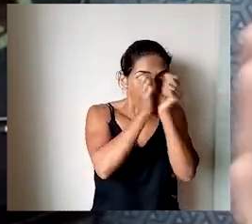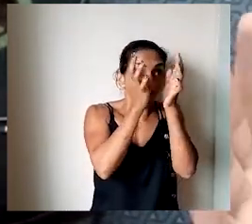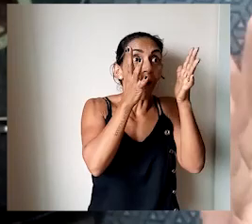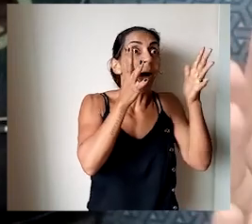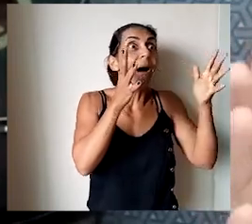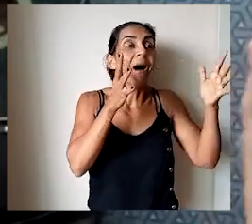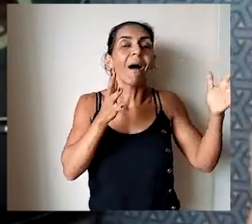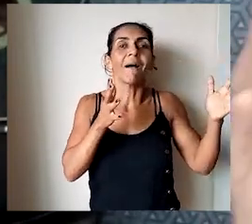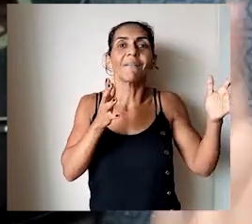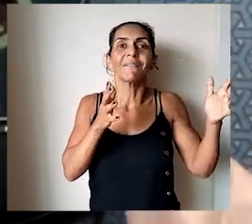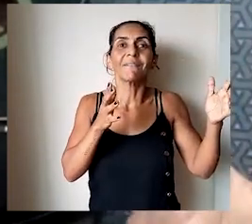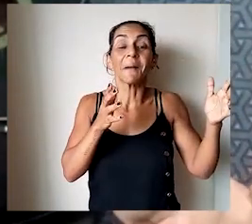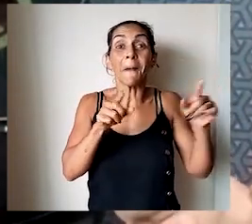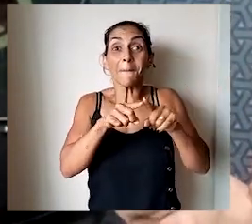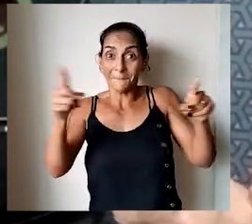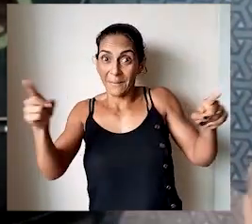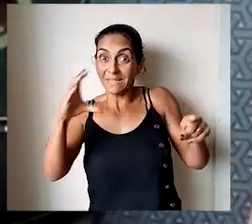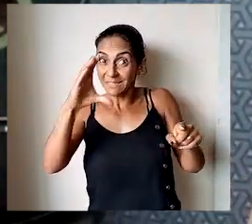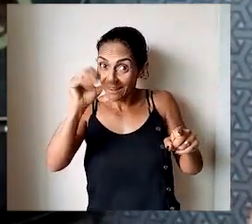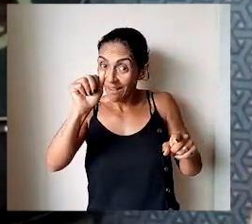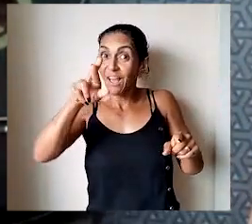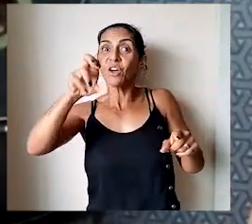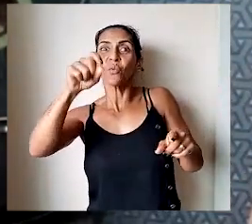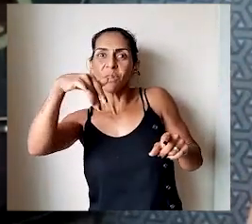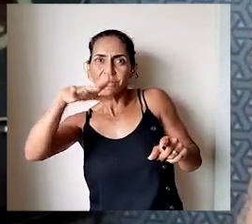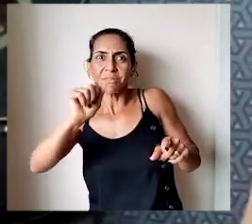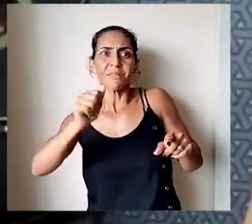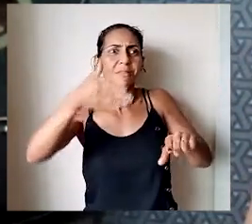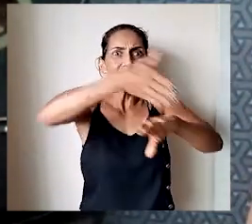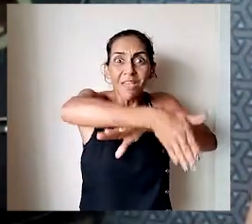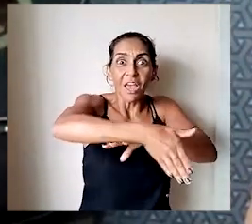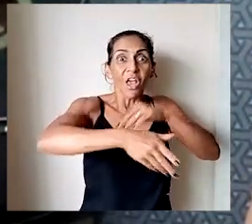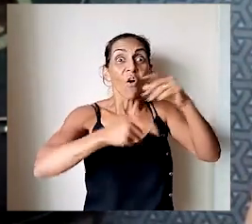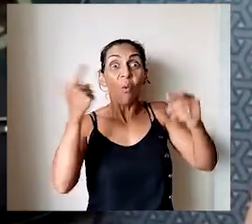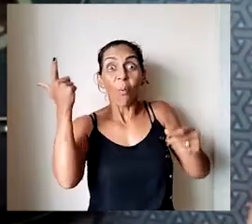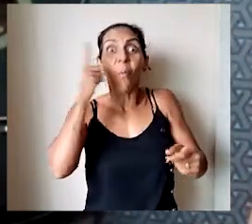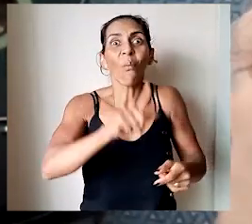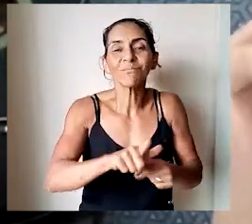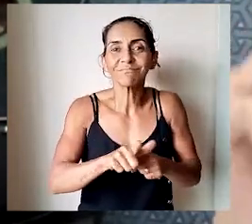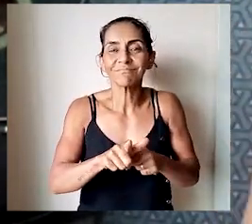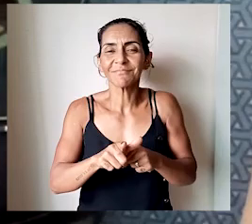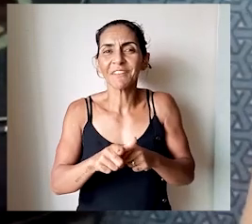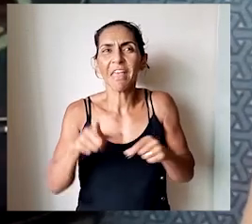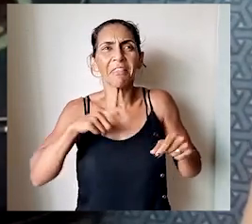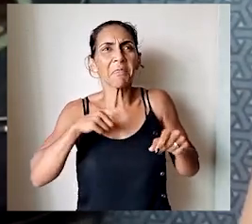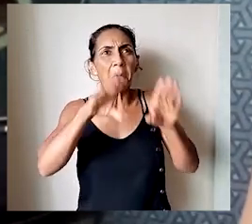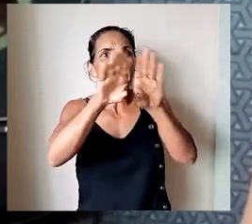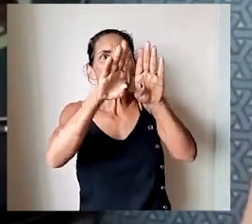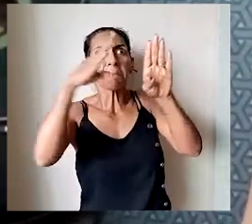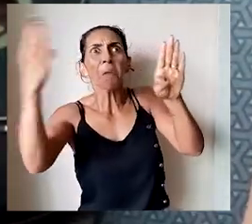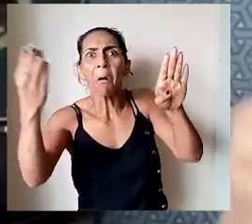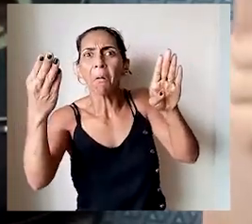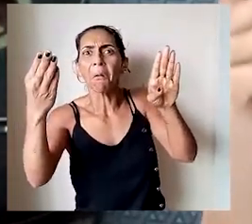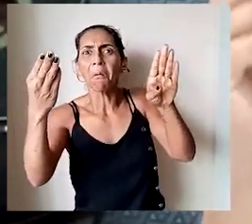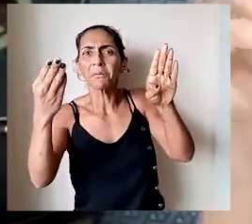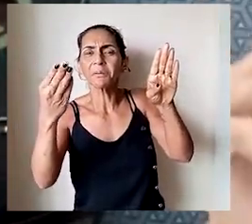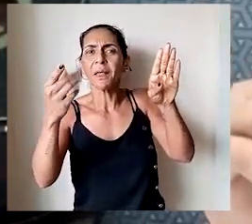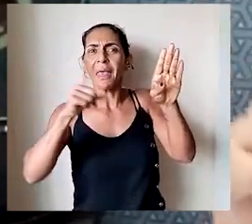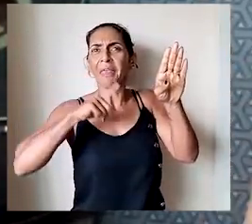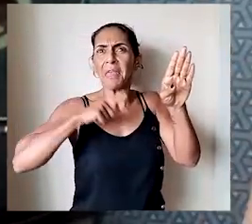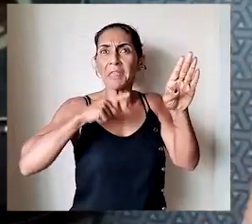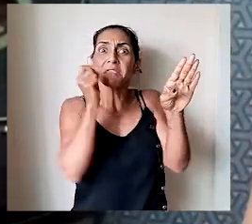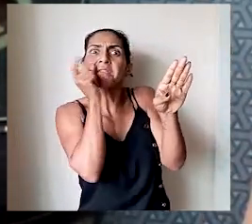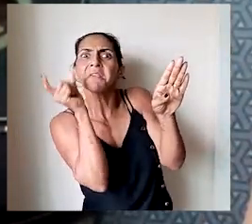de capítulos, são 13 capítulos, tem gato preto, tem chave misteriosa, tem porta com passagem misteriosa,